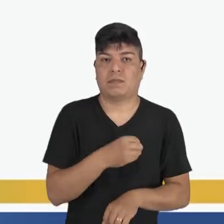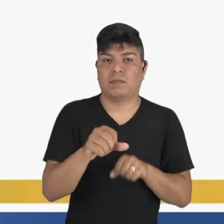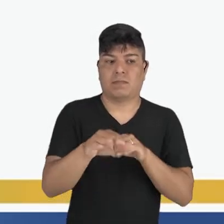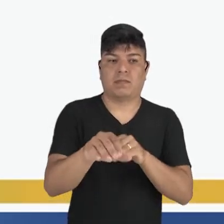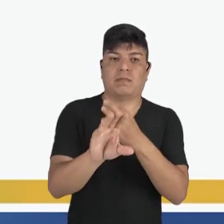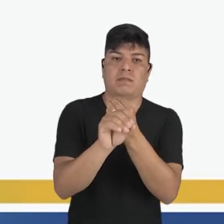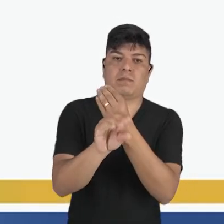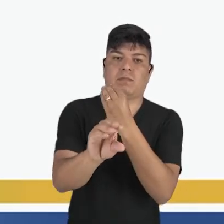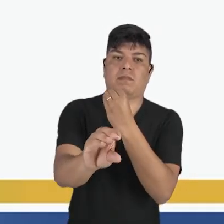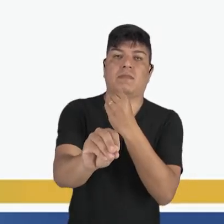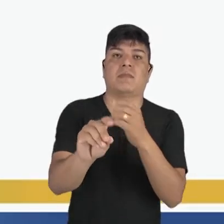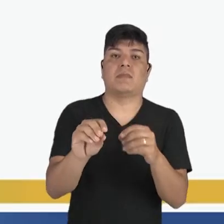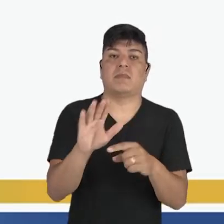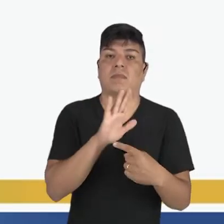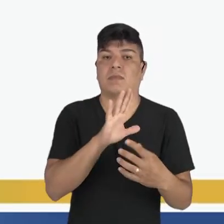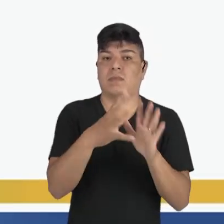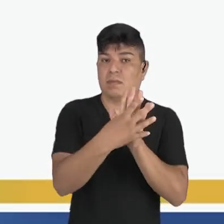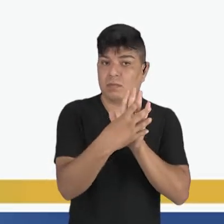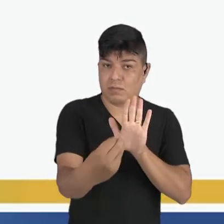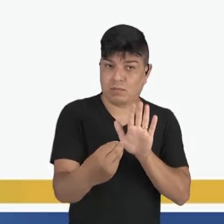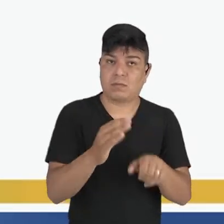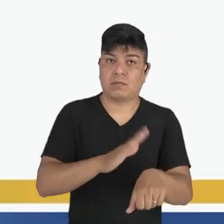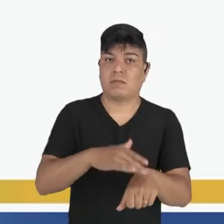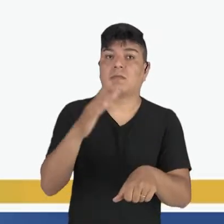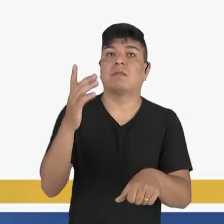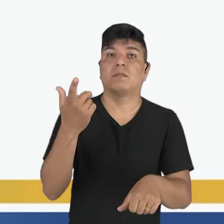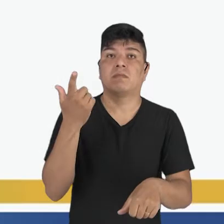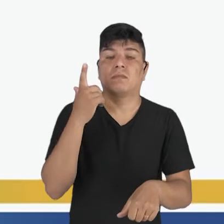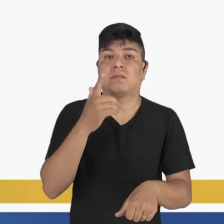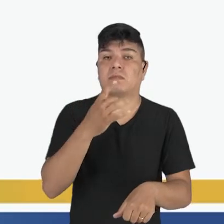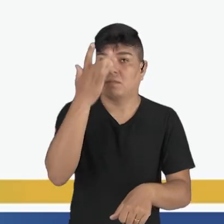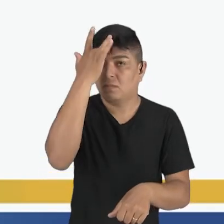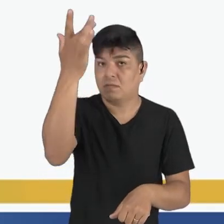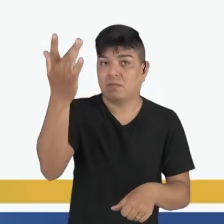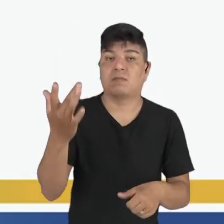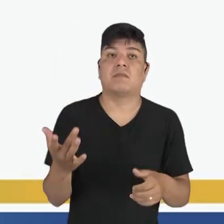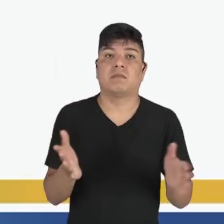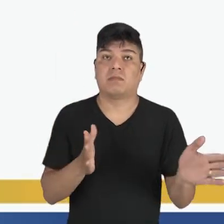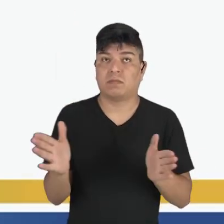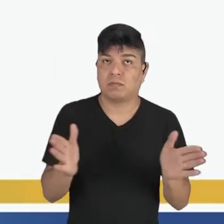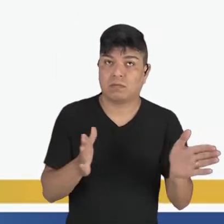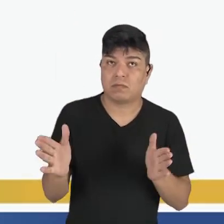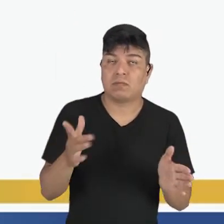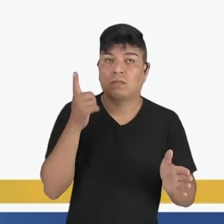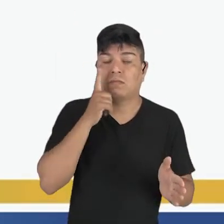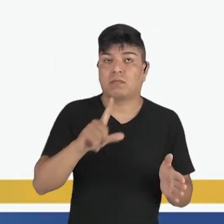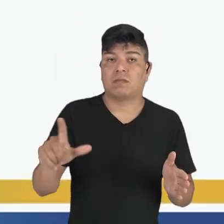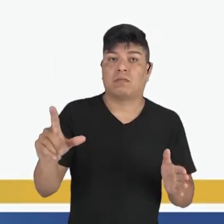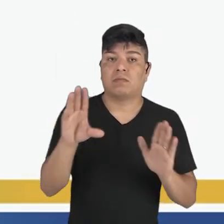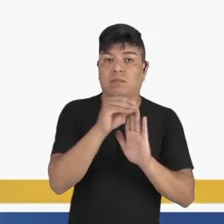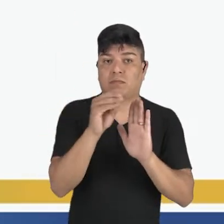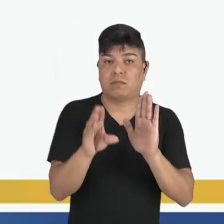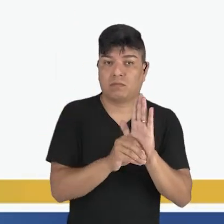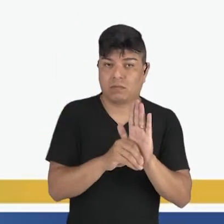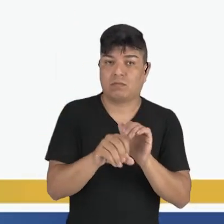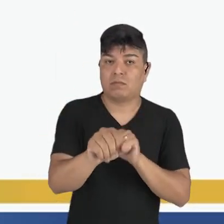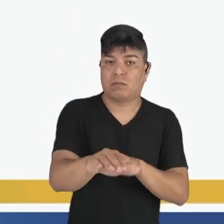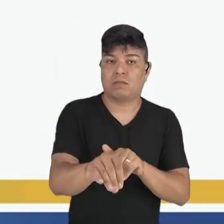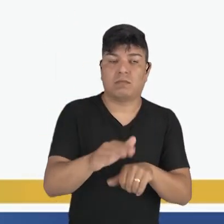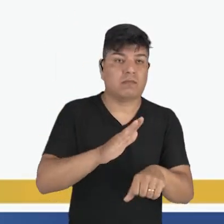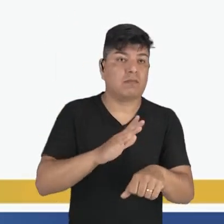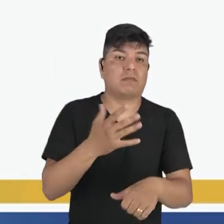à distância, é o modelo de educação mais acessível, onde pessoas podem acessar conteúdos educacionais quando